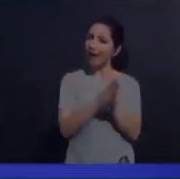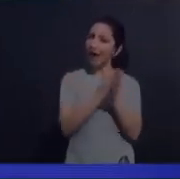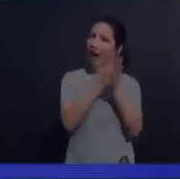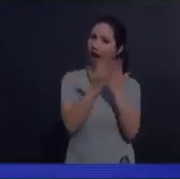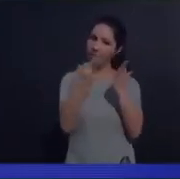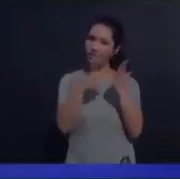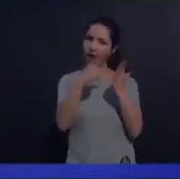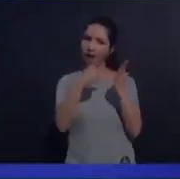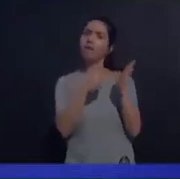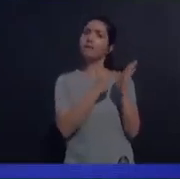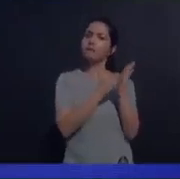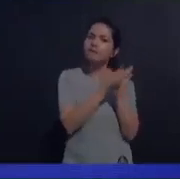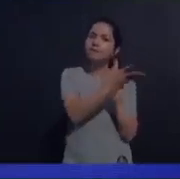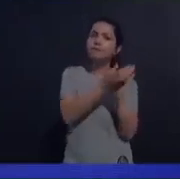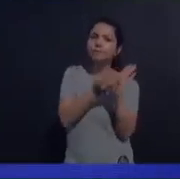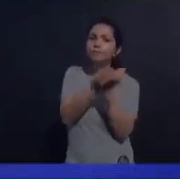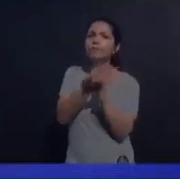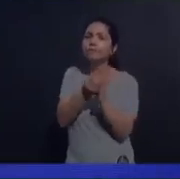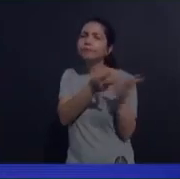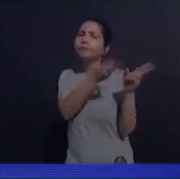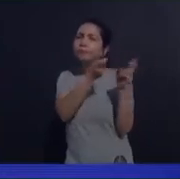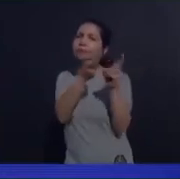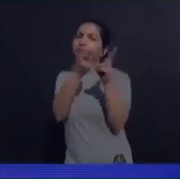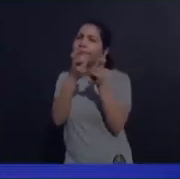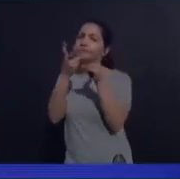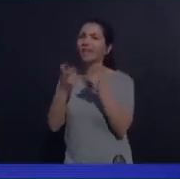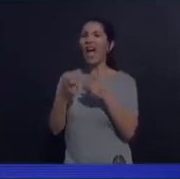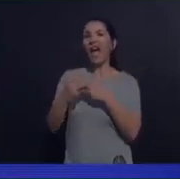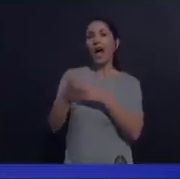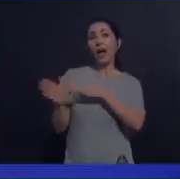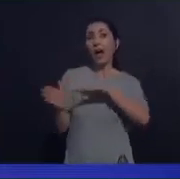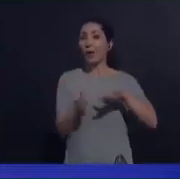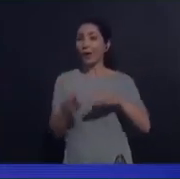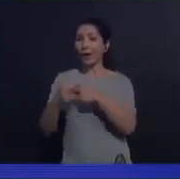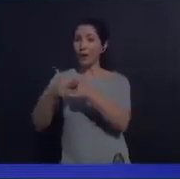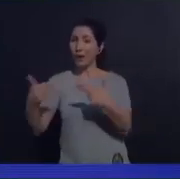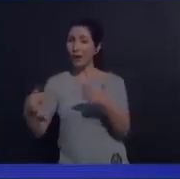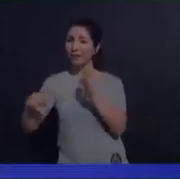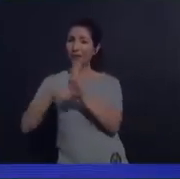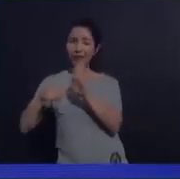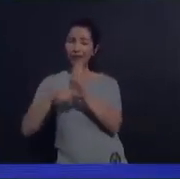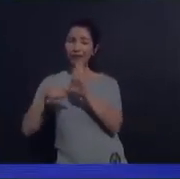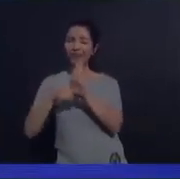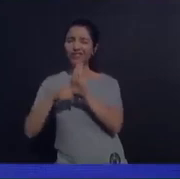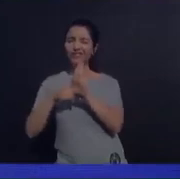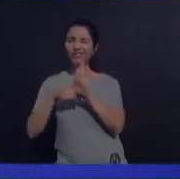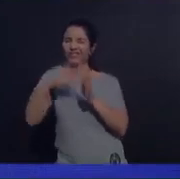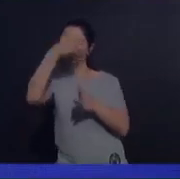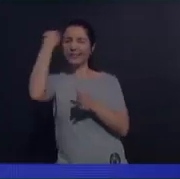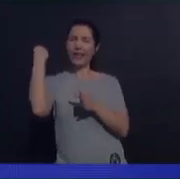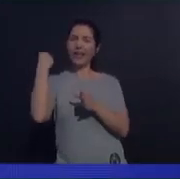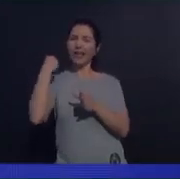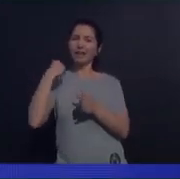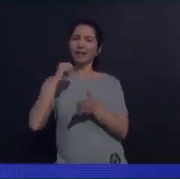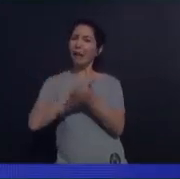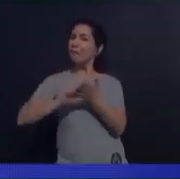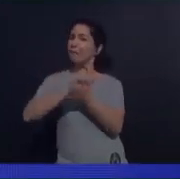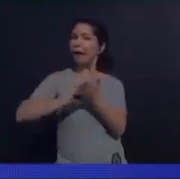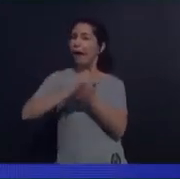coisas ruins que você ficou ouvindo. Não guarda no seu coração, não. Senão você não vai dar conta, querido. Você não vai dar conta, querida.